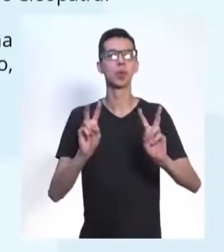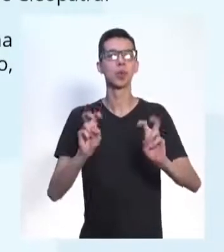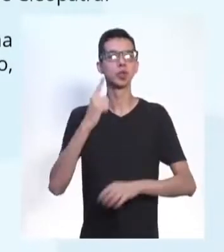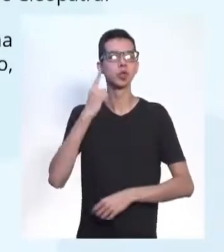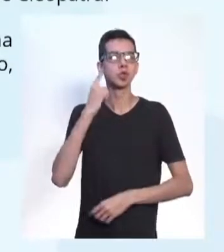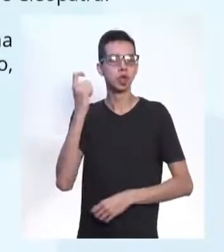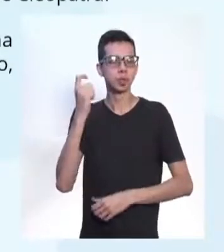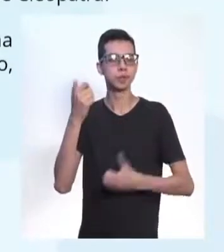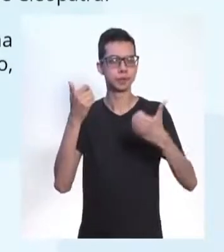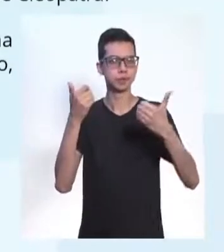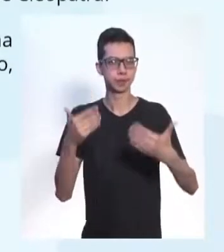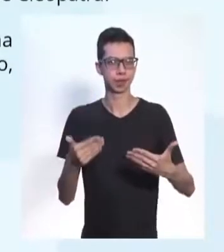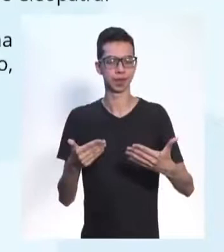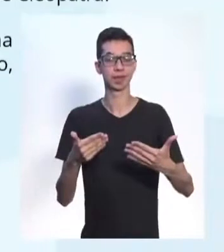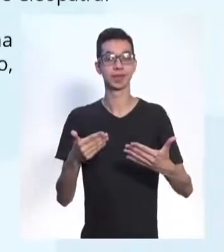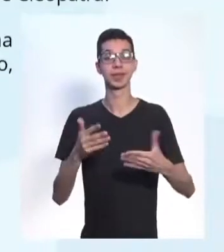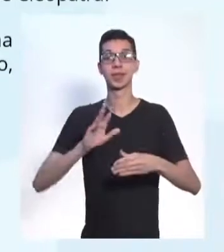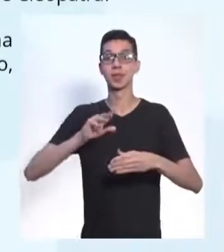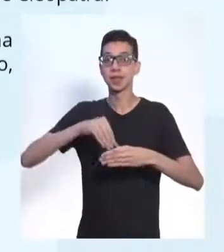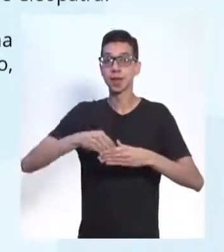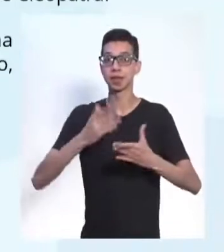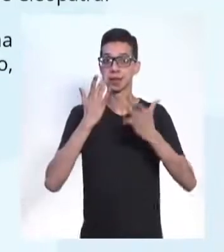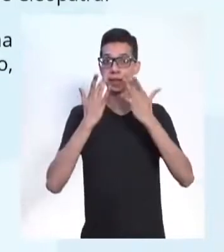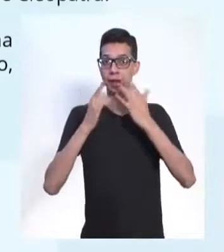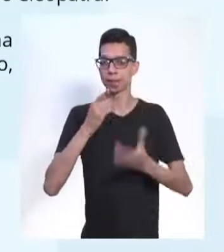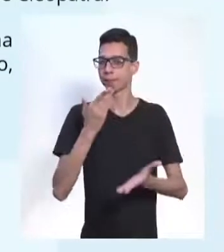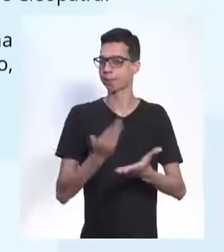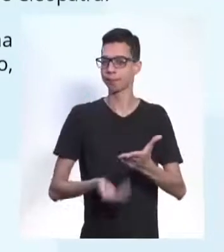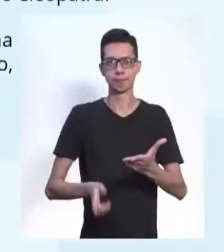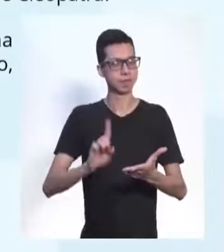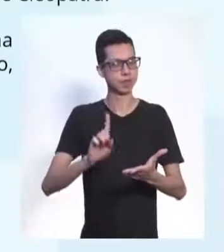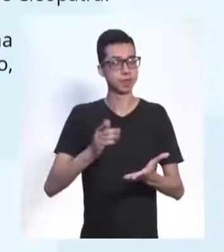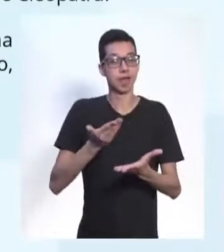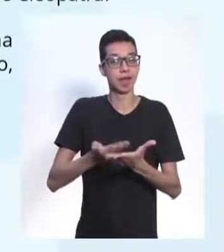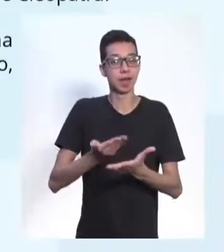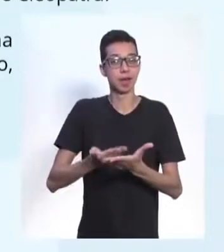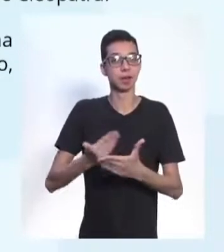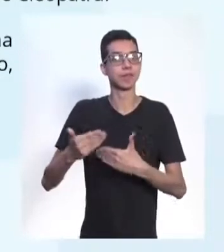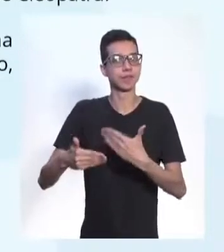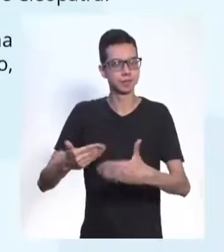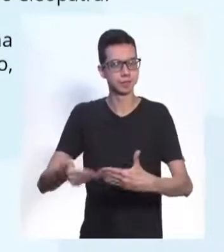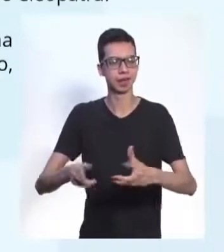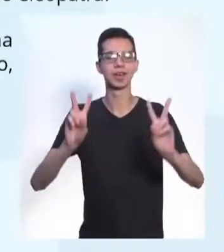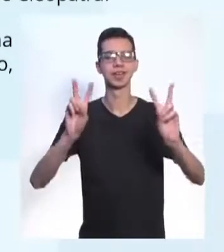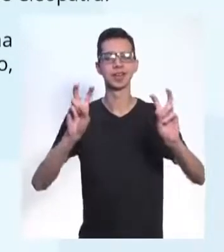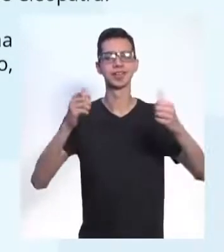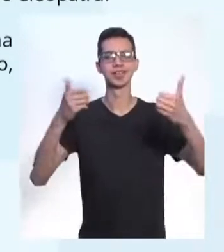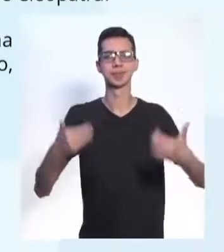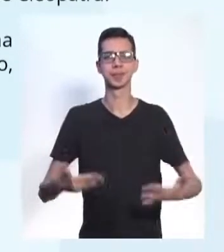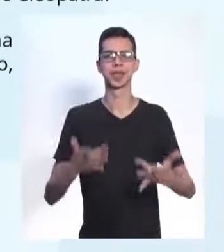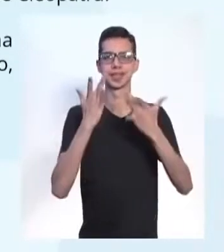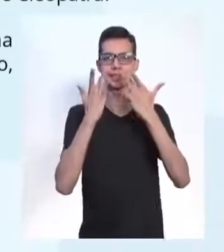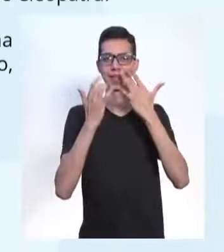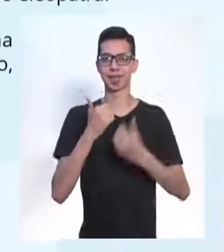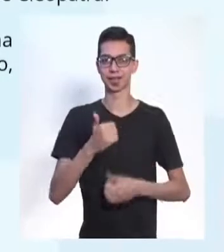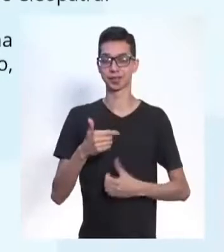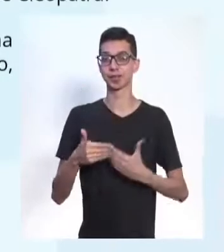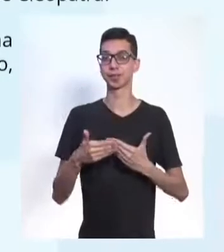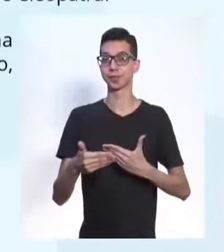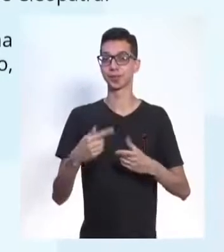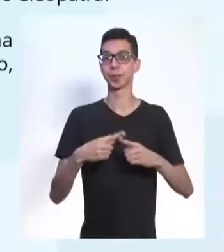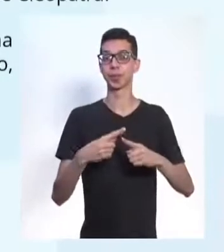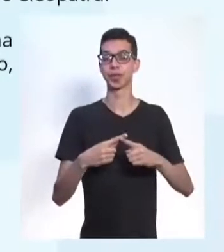sonora dentro do teatro. Então, aguardem, não percam as nossas últimas aulas sobre teatro mais para frente, né, professora? Que a gente está bolando uma